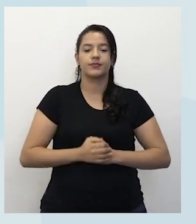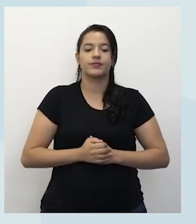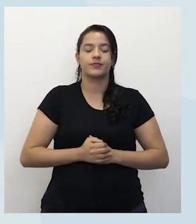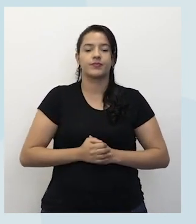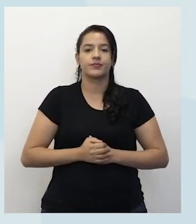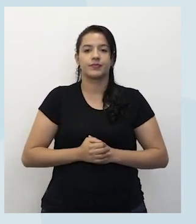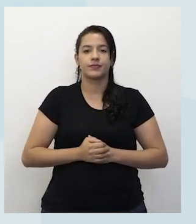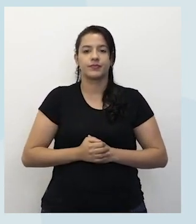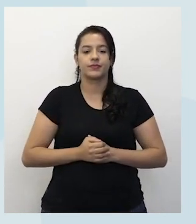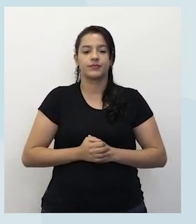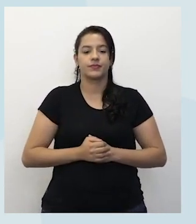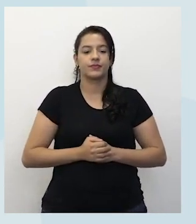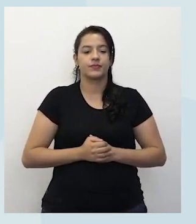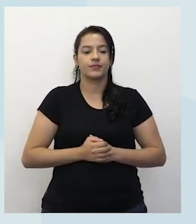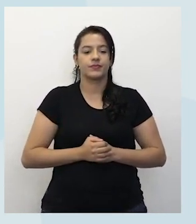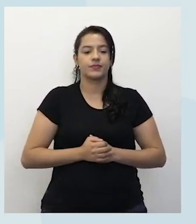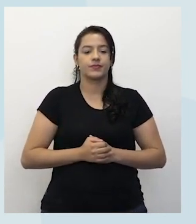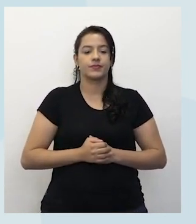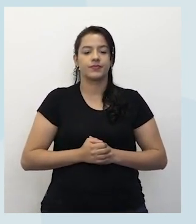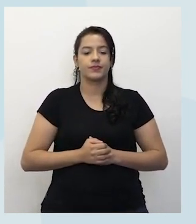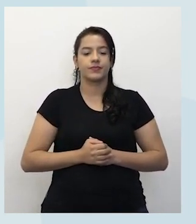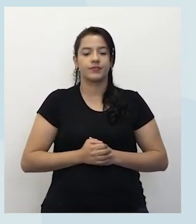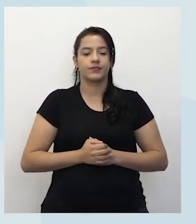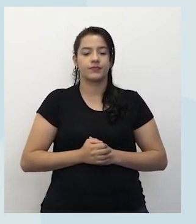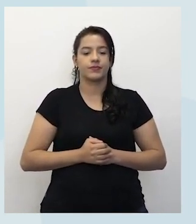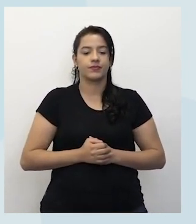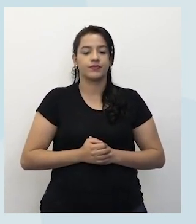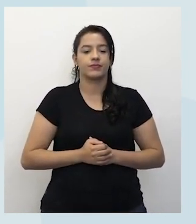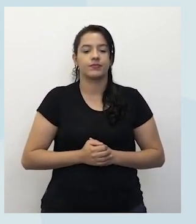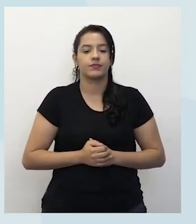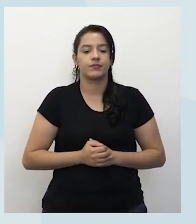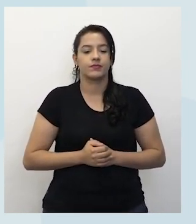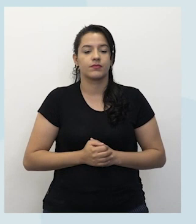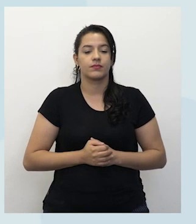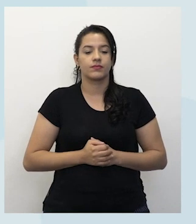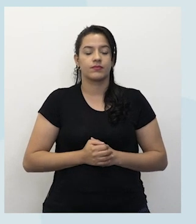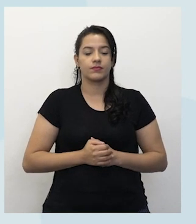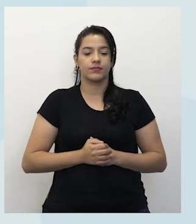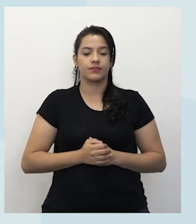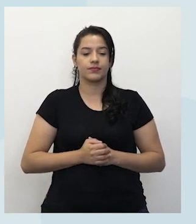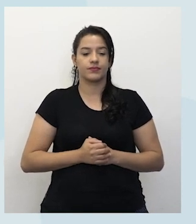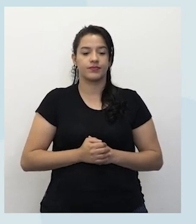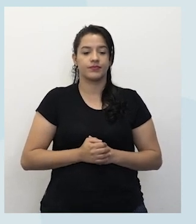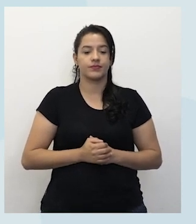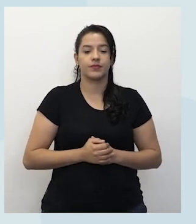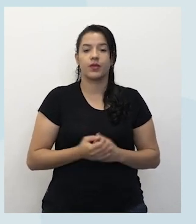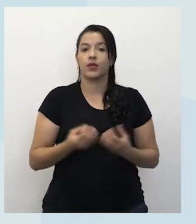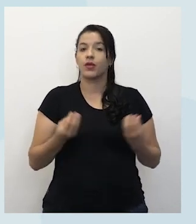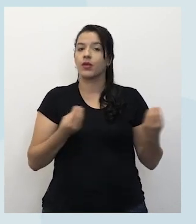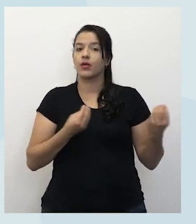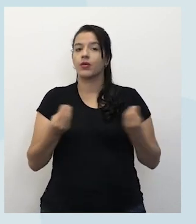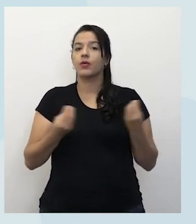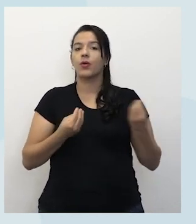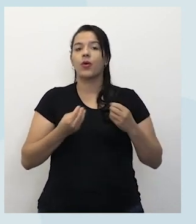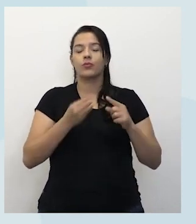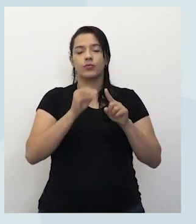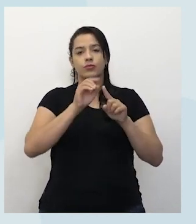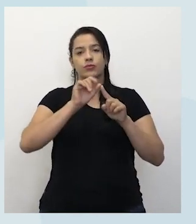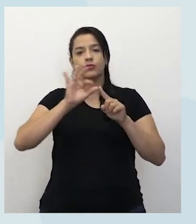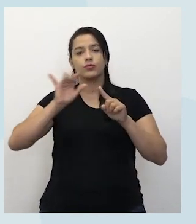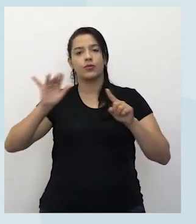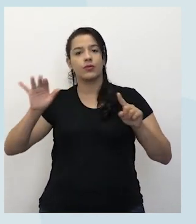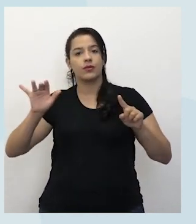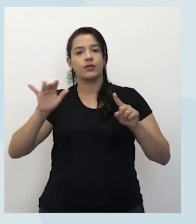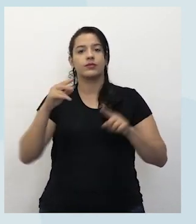nice to meet you too, João. E sempre não esquece da vírgula, gente, senão, né? Pontuação uhum. Importante. E aí ele pergunta como soletra o seu